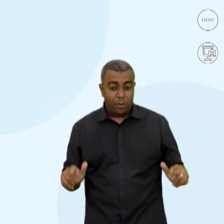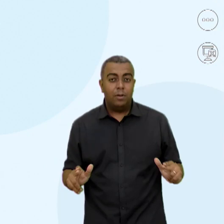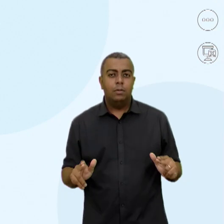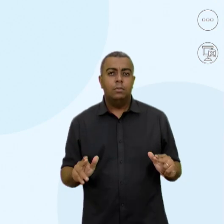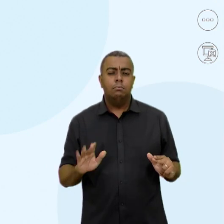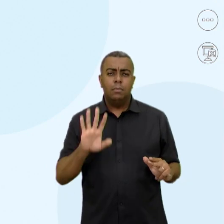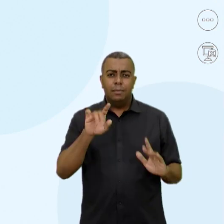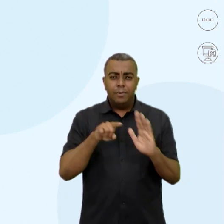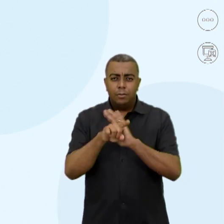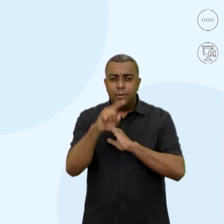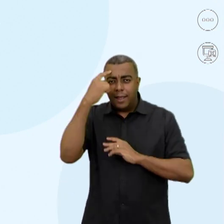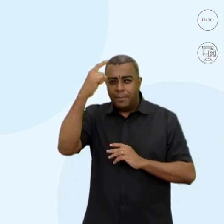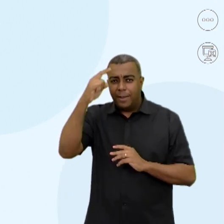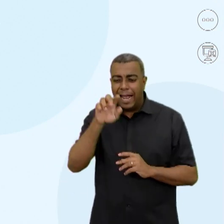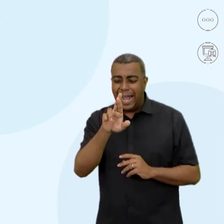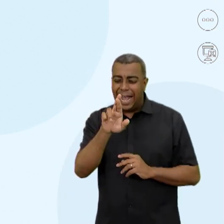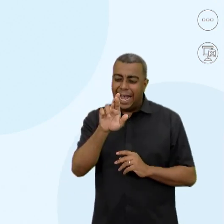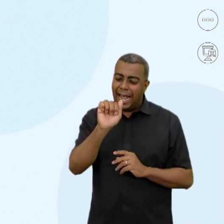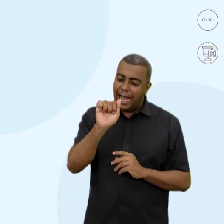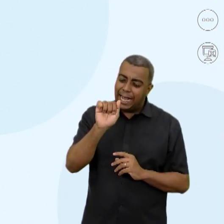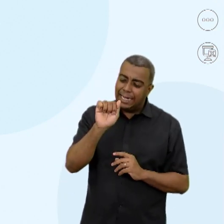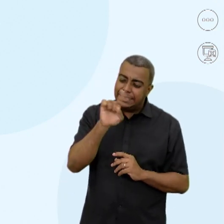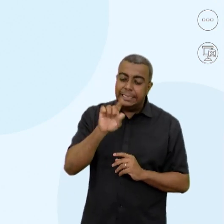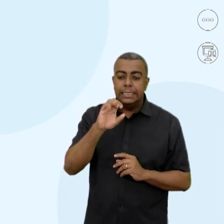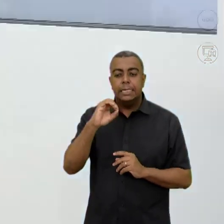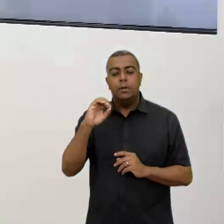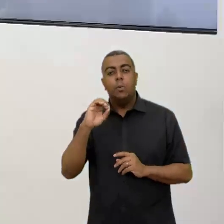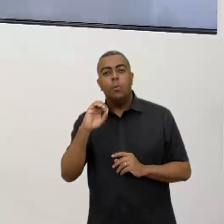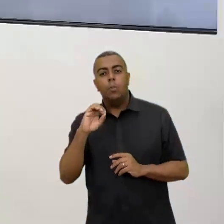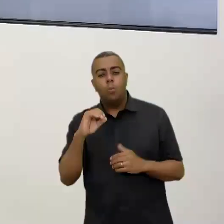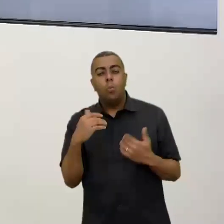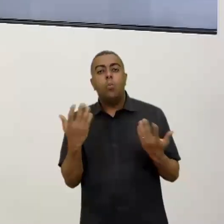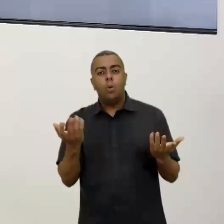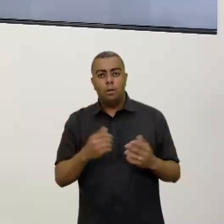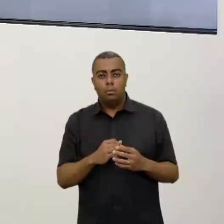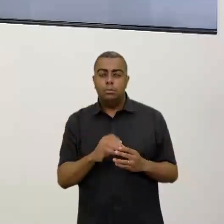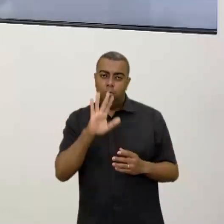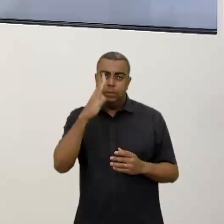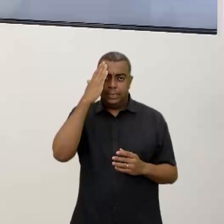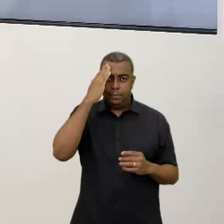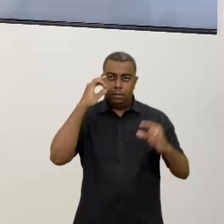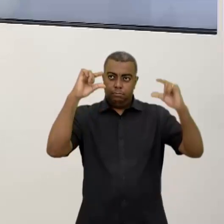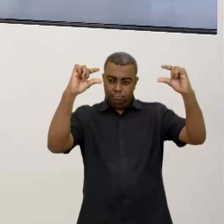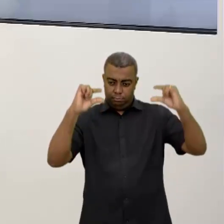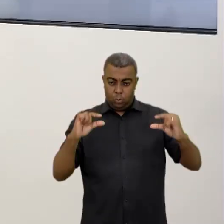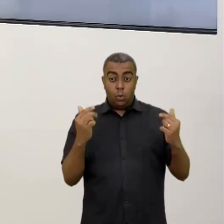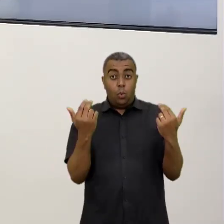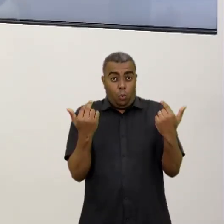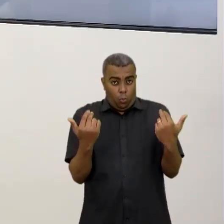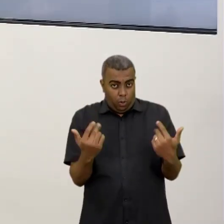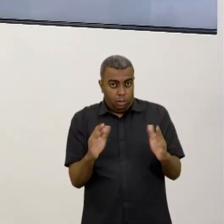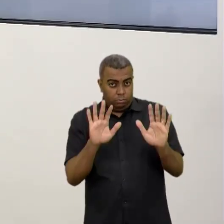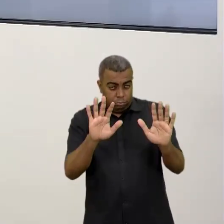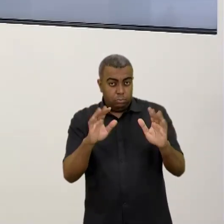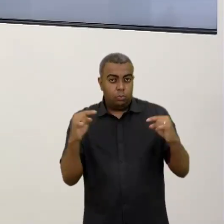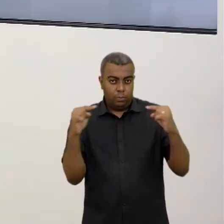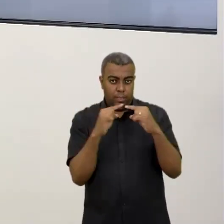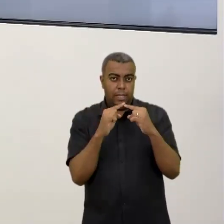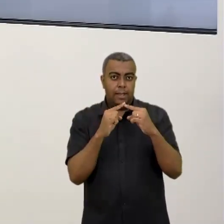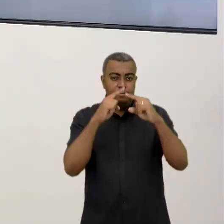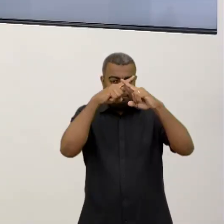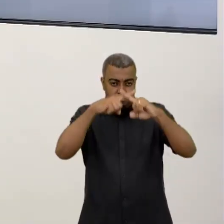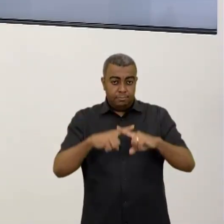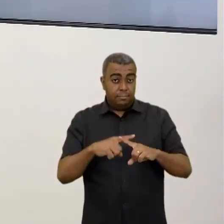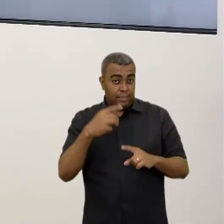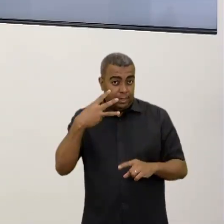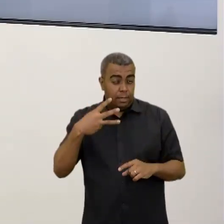qual é a razão, tá certo? Nesse caso, a gente está mostrando aí que eles são proporcionais, porque vale a regra de 3. Mas a razão de